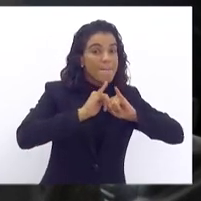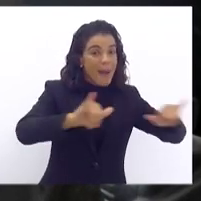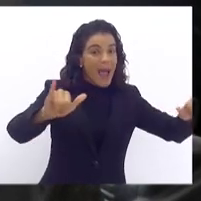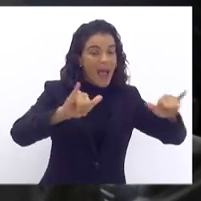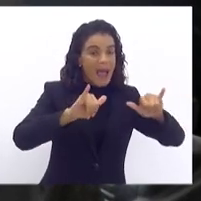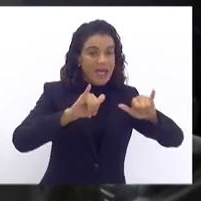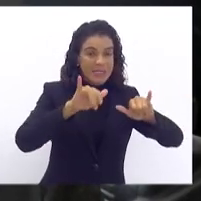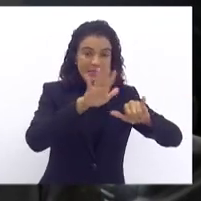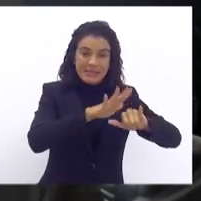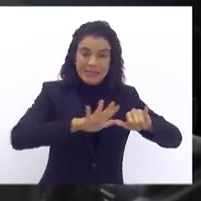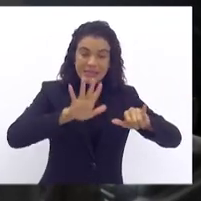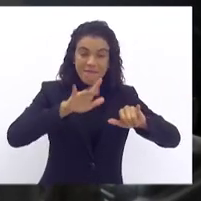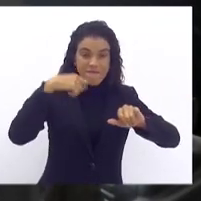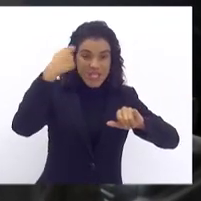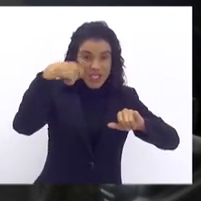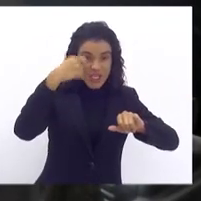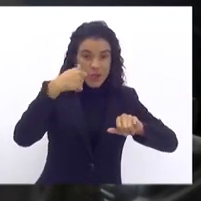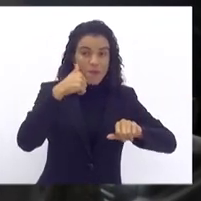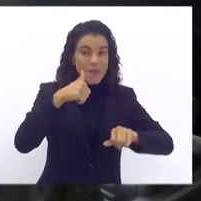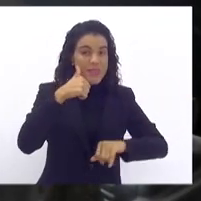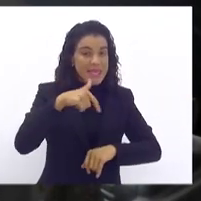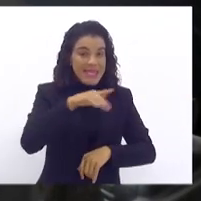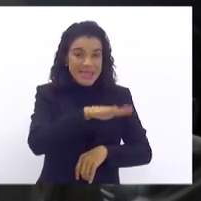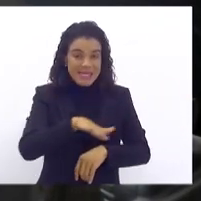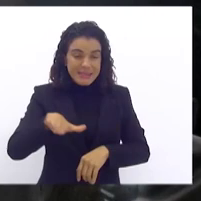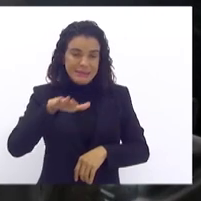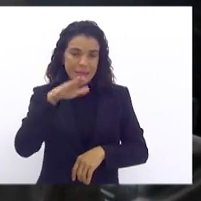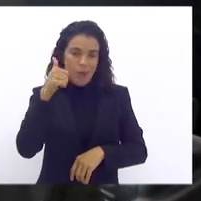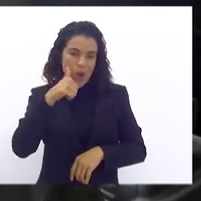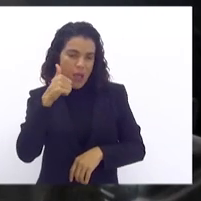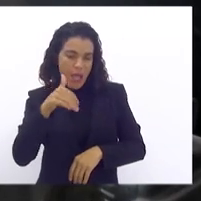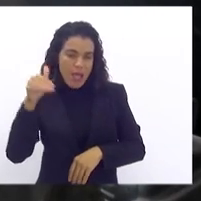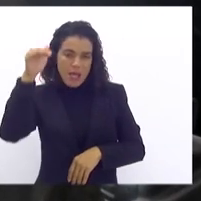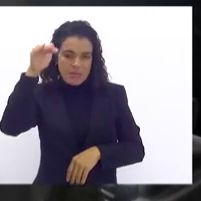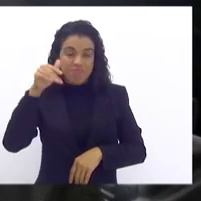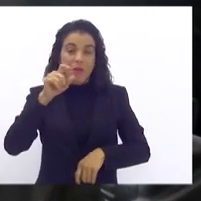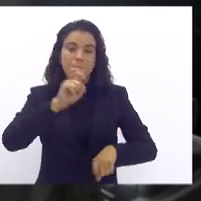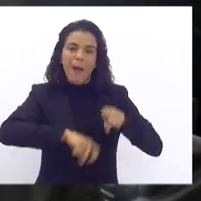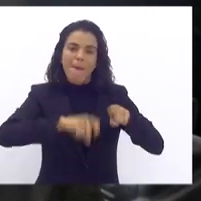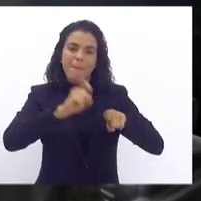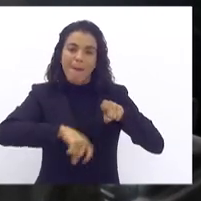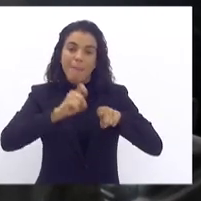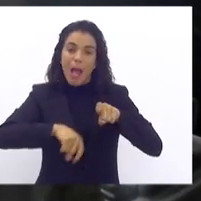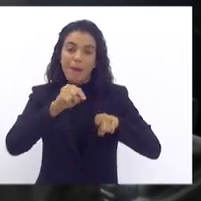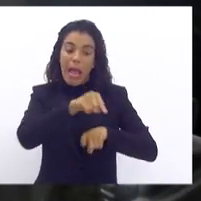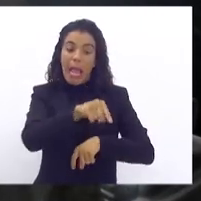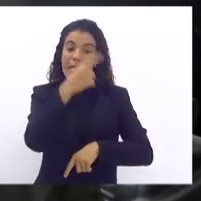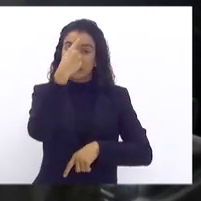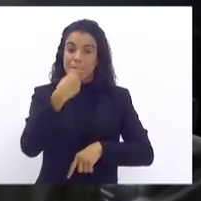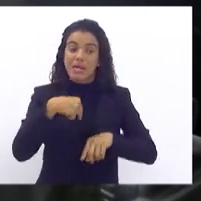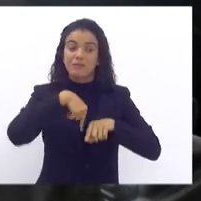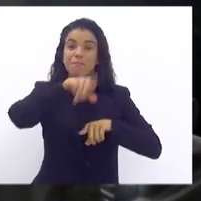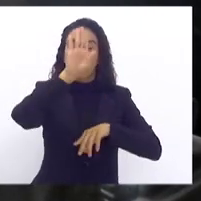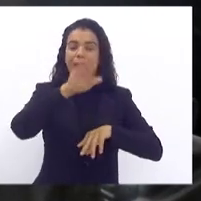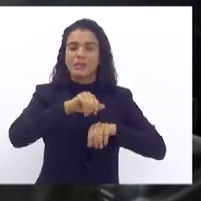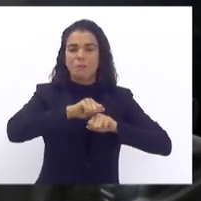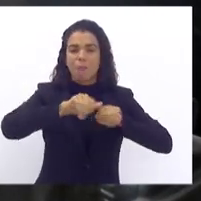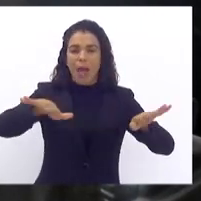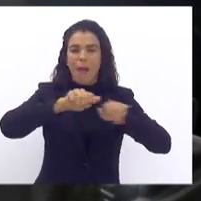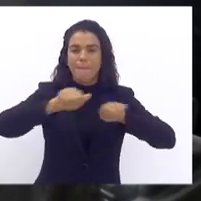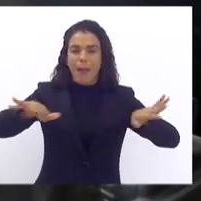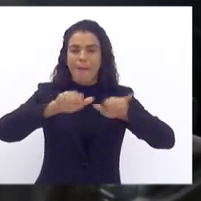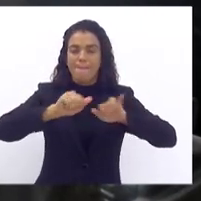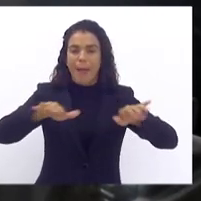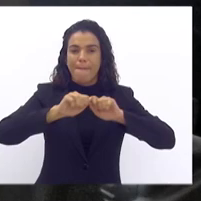cena de estupro, ou seja, são mulheres e meninas sendo violentadas. São essas as imagens que são mais disseminadas. Ou seja,